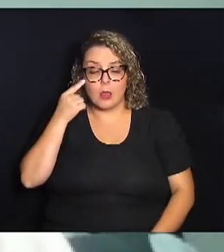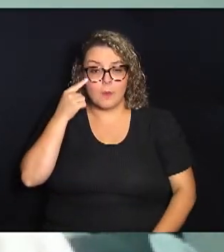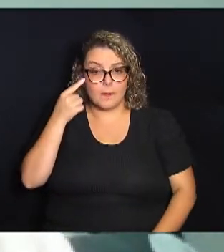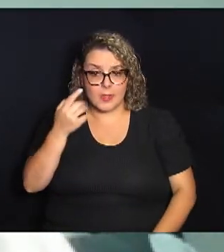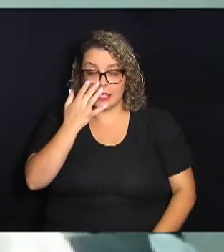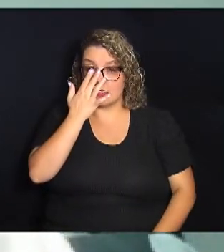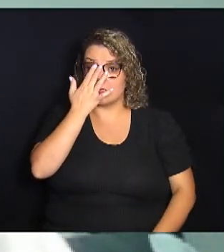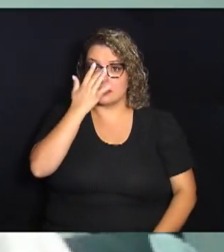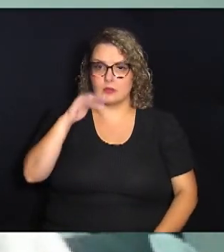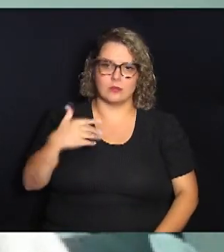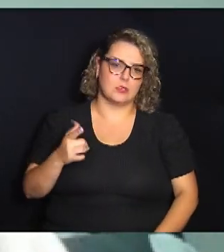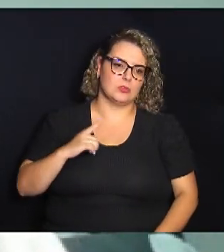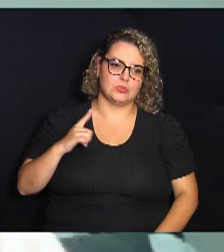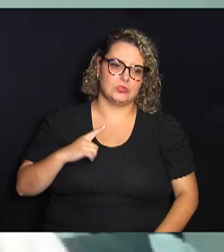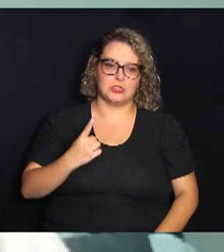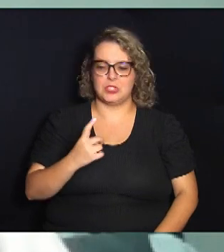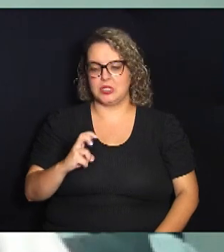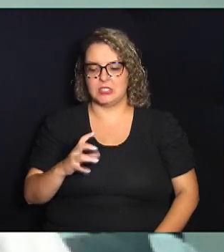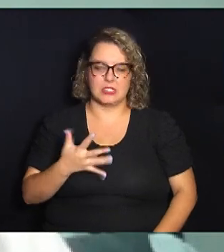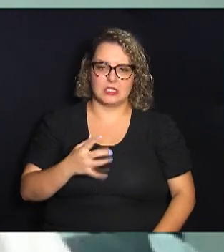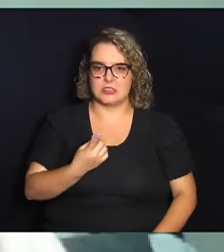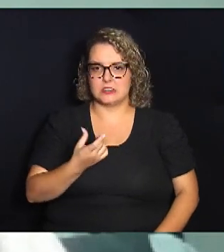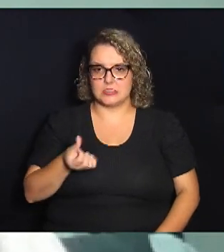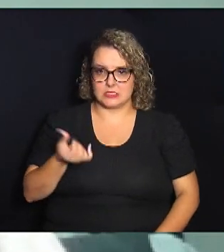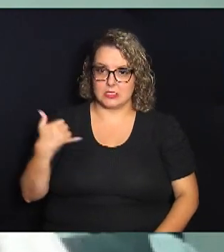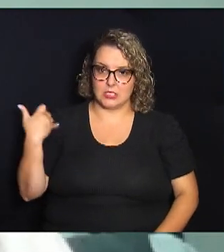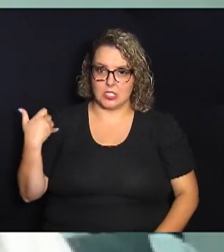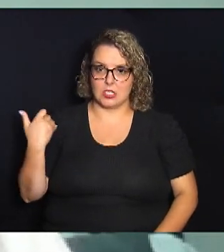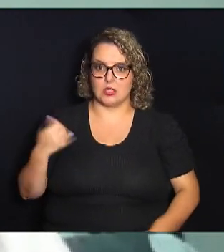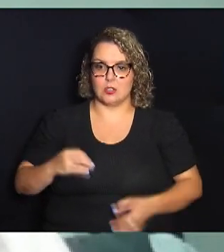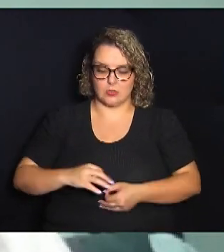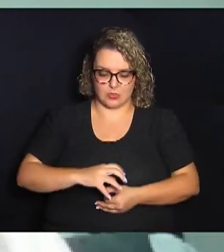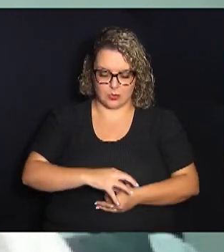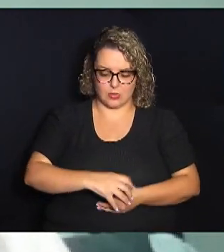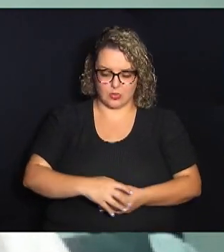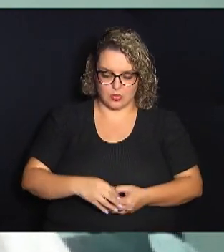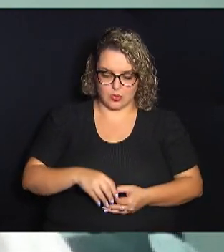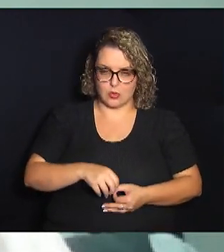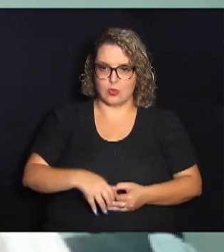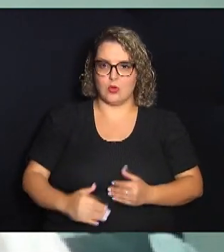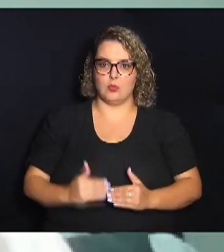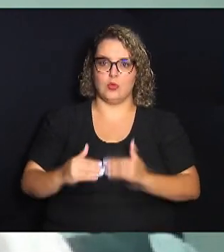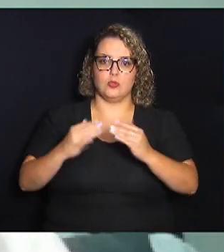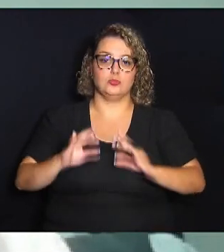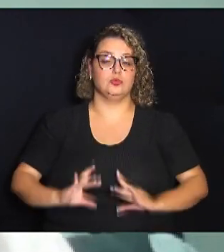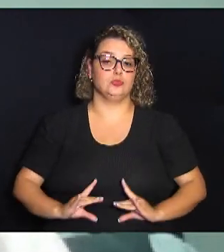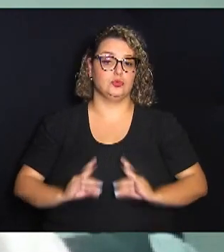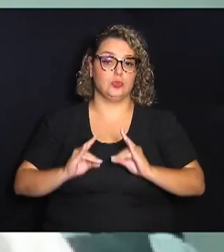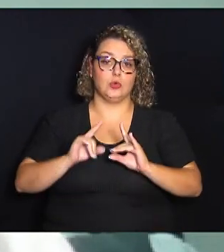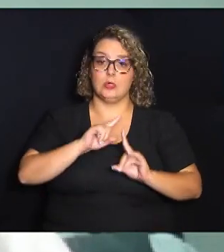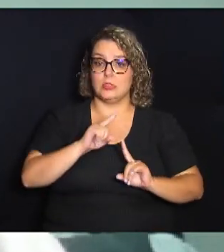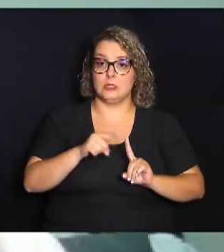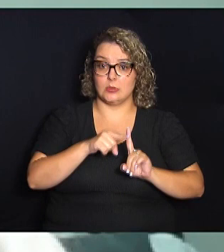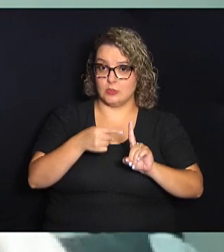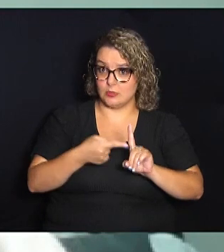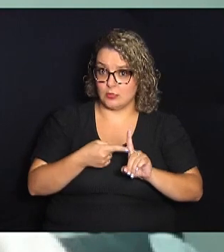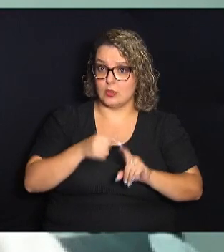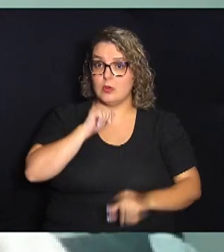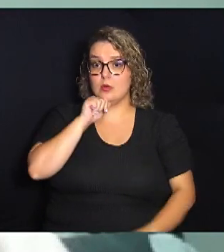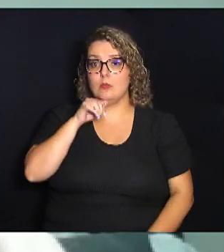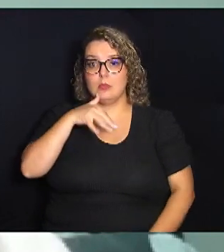você tinha de 15, 16 anos, você ovula, produz hormônios, não engravidou,